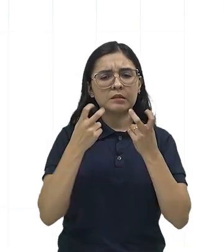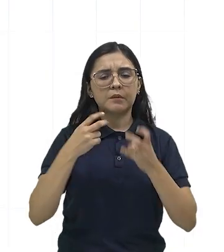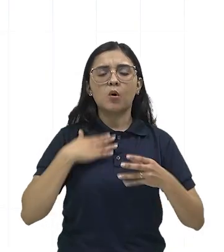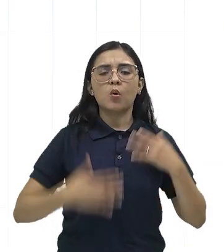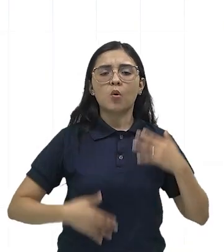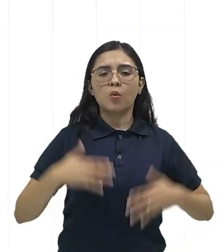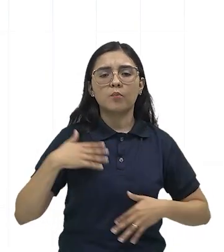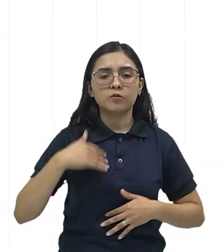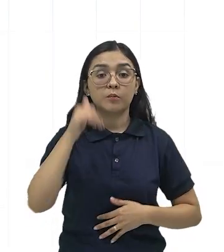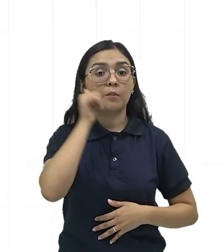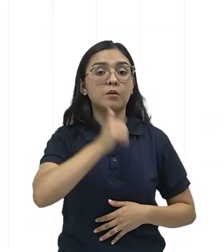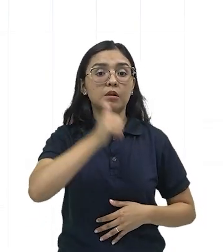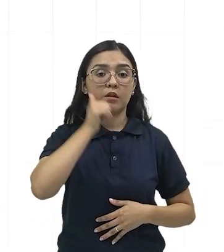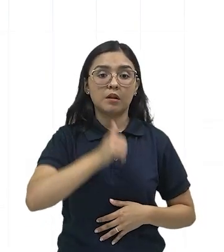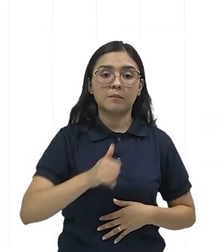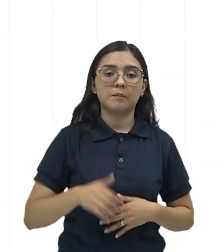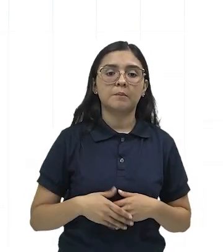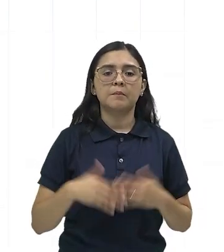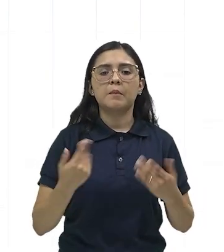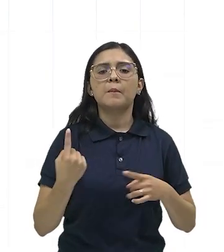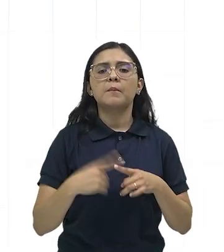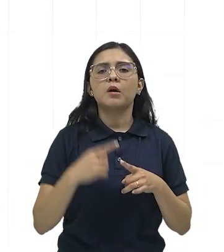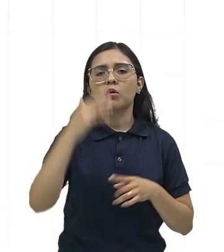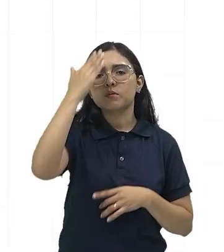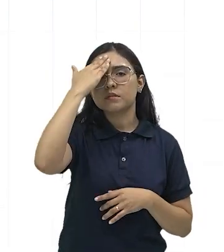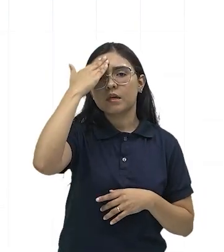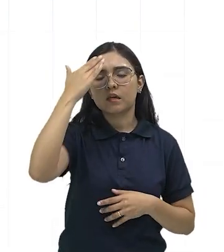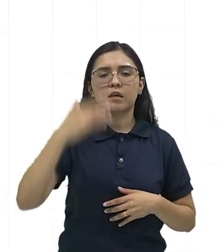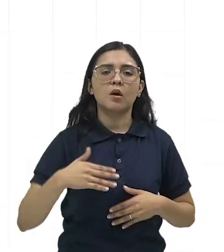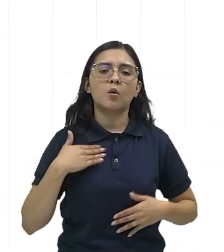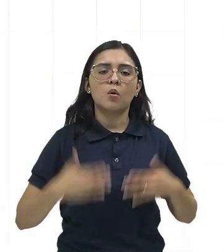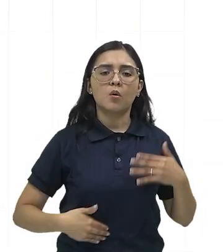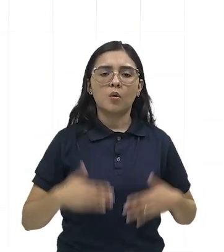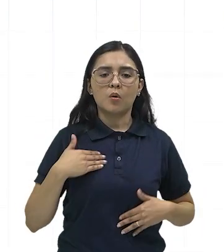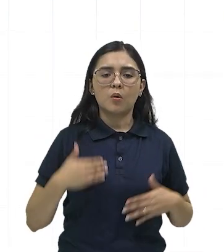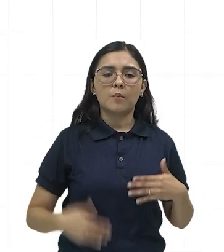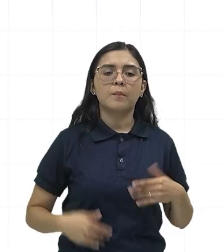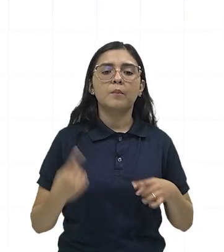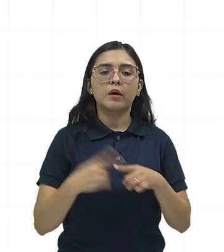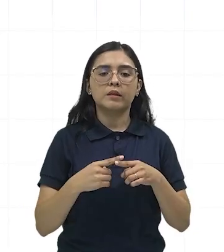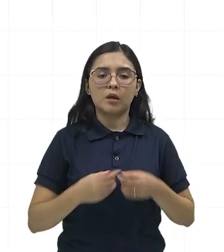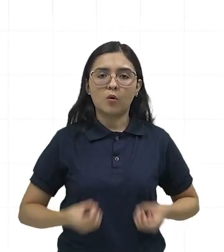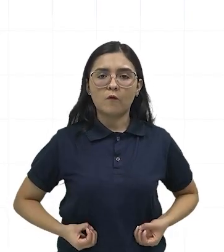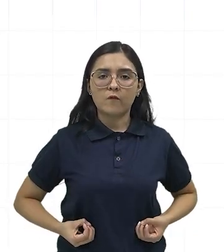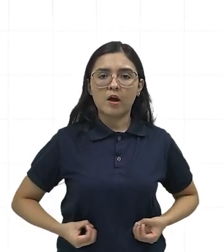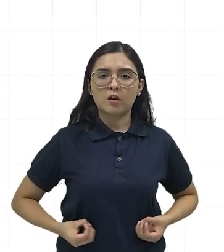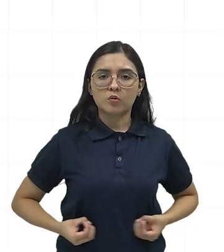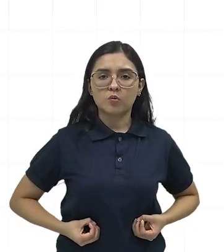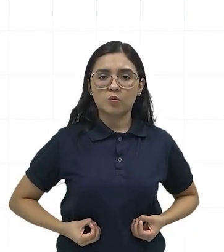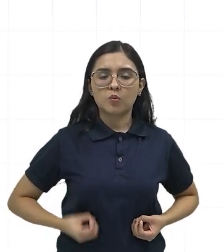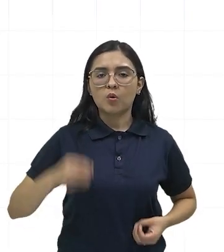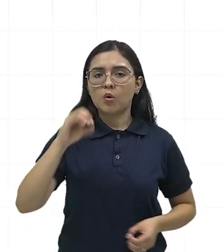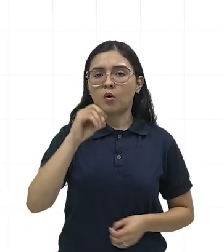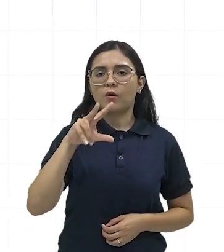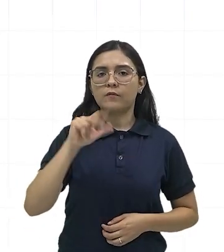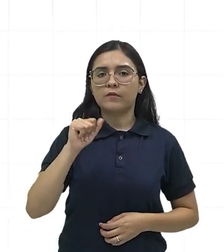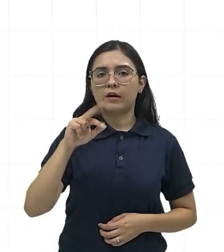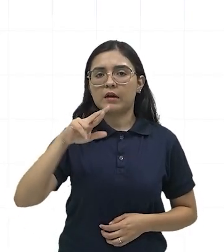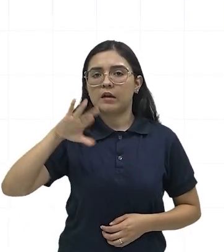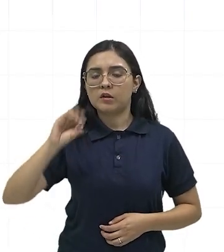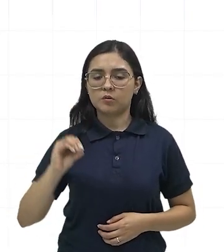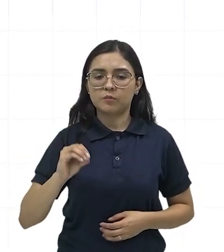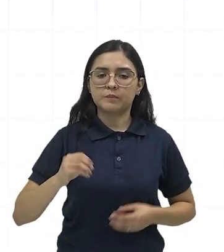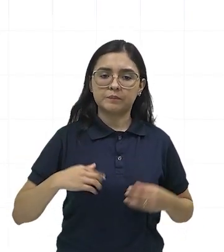corpo de uma mulher, né? Por que eu sei que é o corpo de uma mulher? Porque bem ali tem um ovário, tá vendo? O ovário,